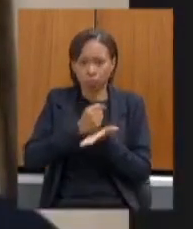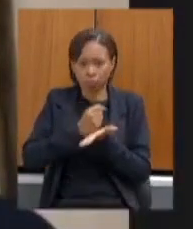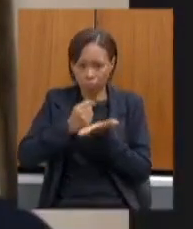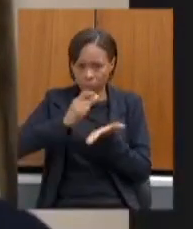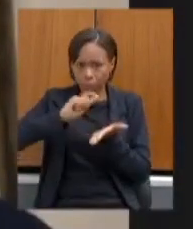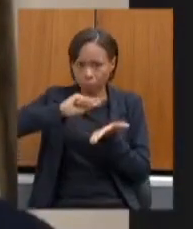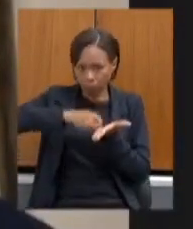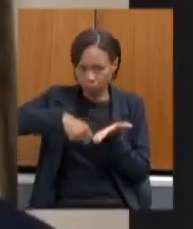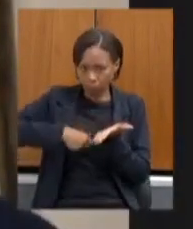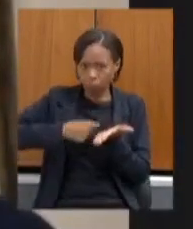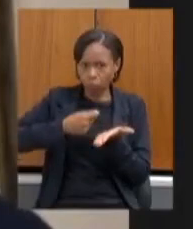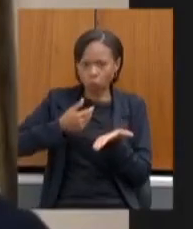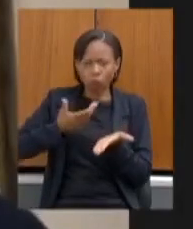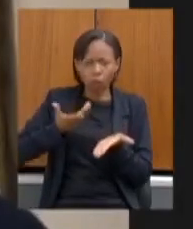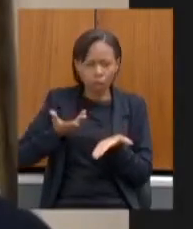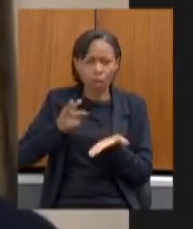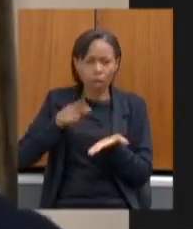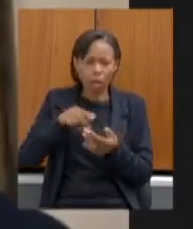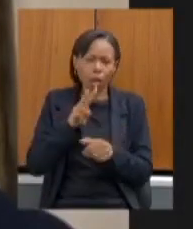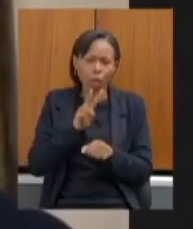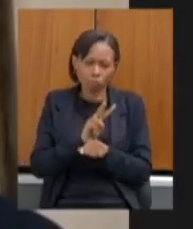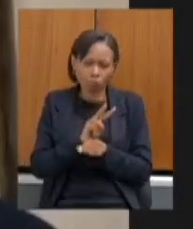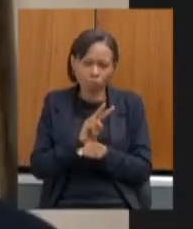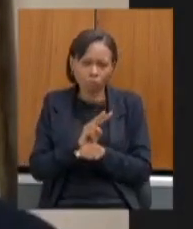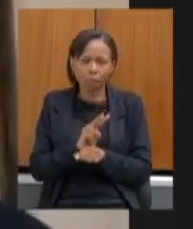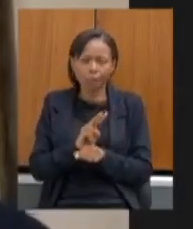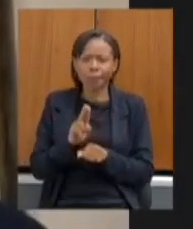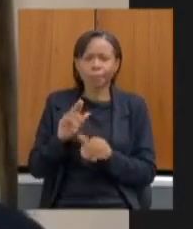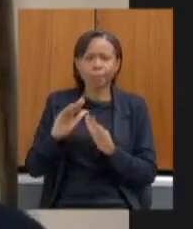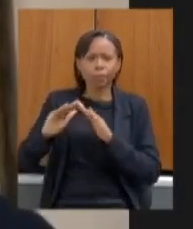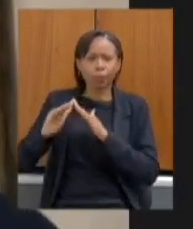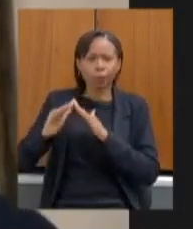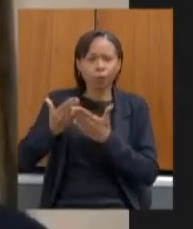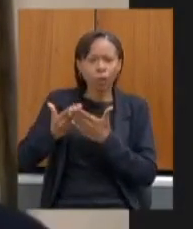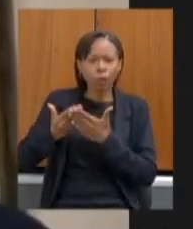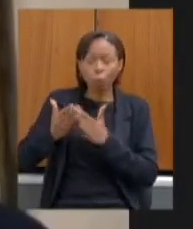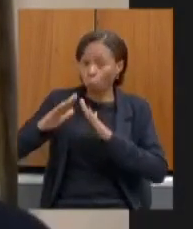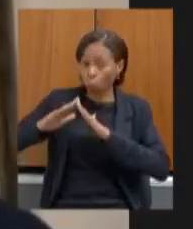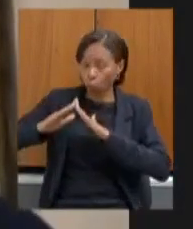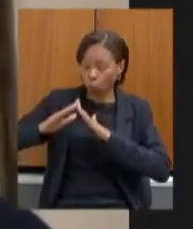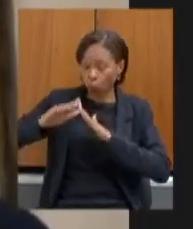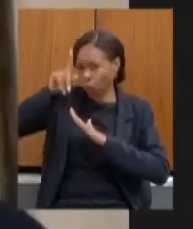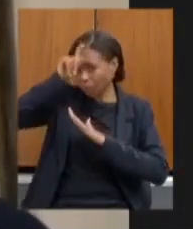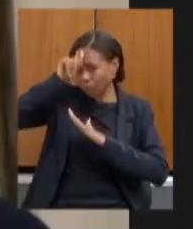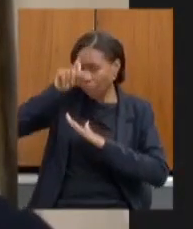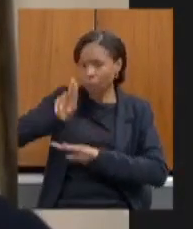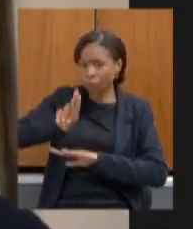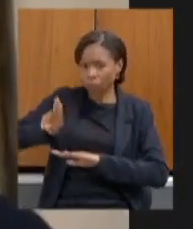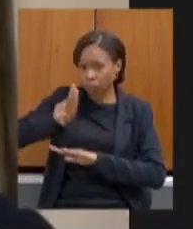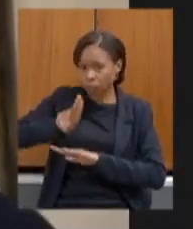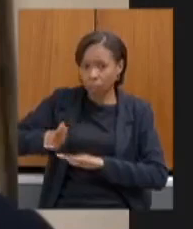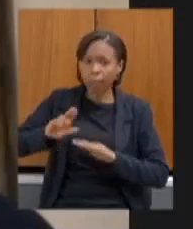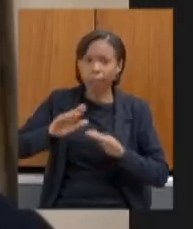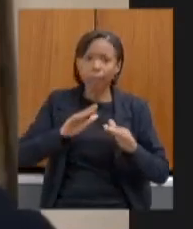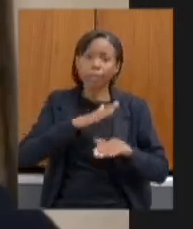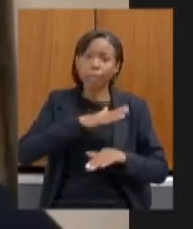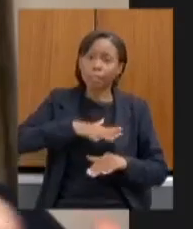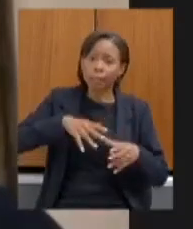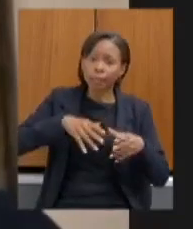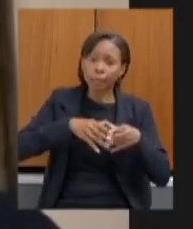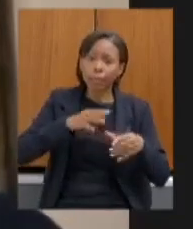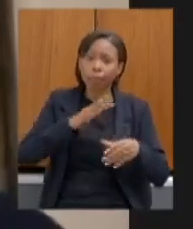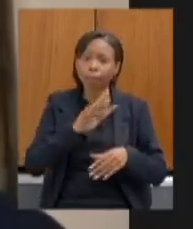do Hospital Universitário, da rede FEMIG, eles sejam renovados, porque nós não podemos ter os